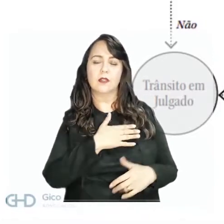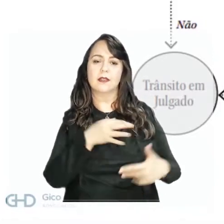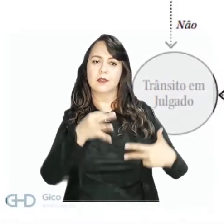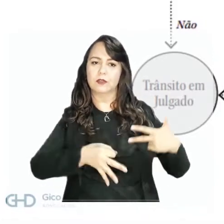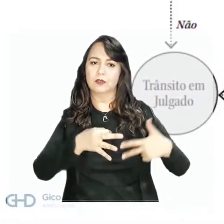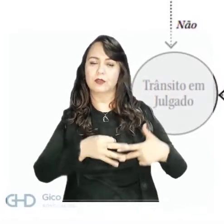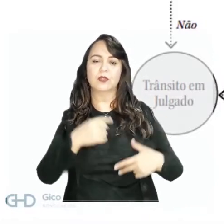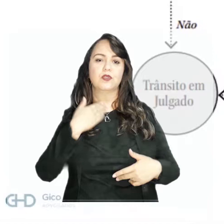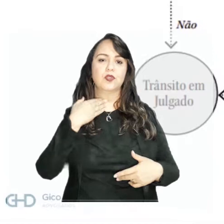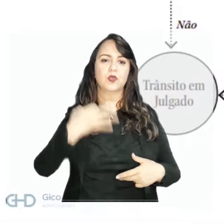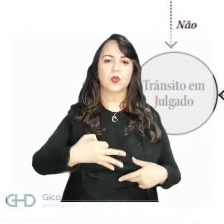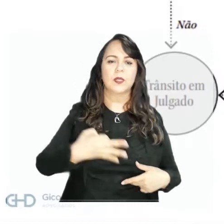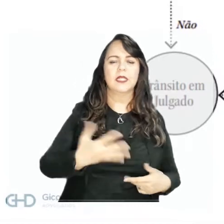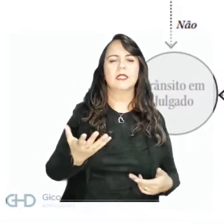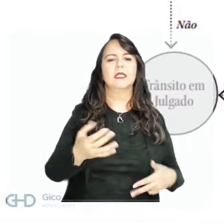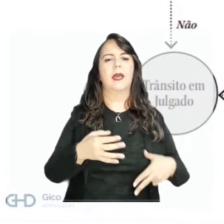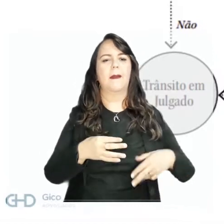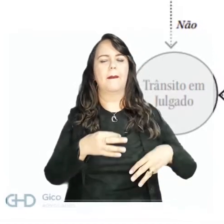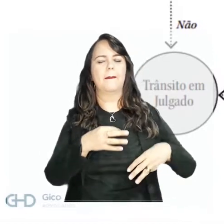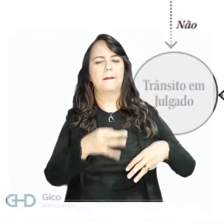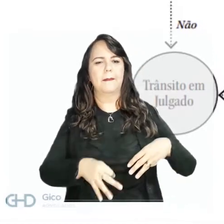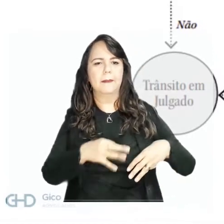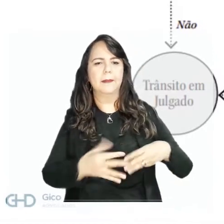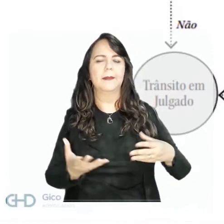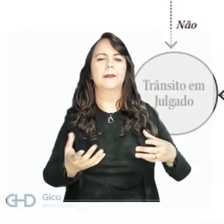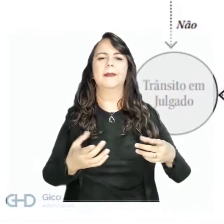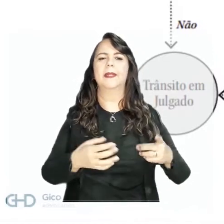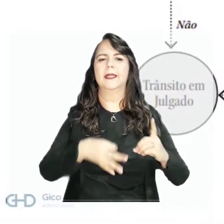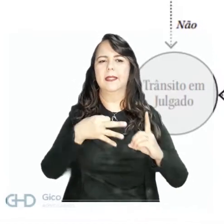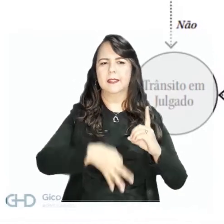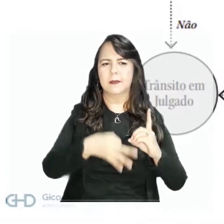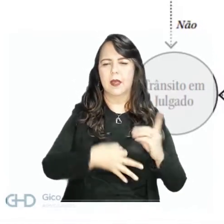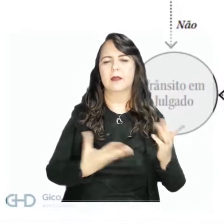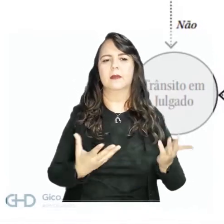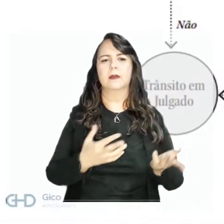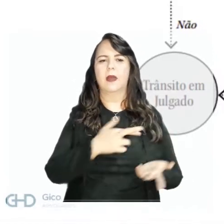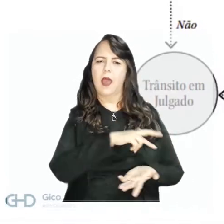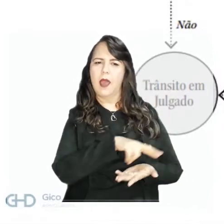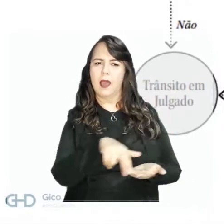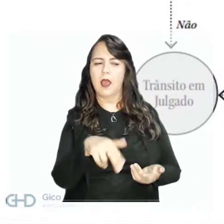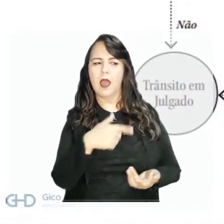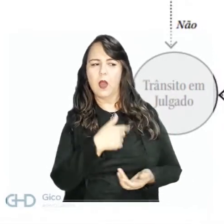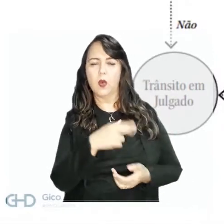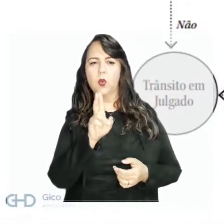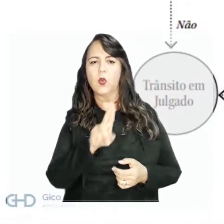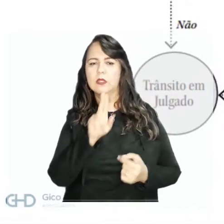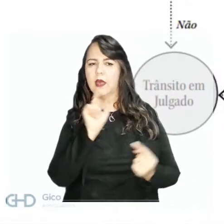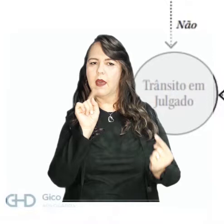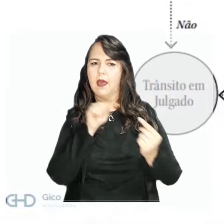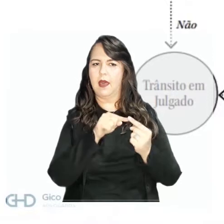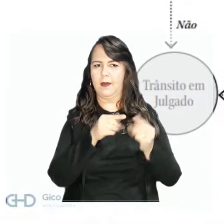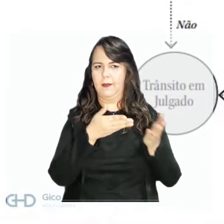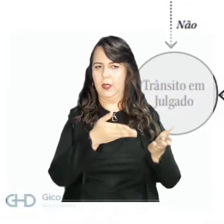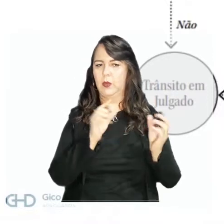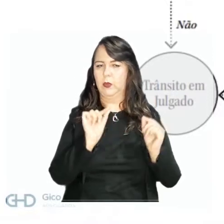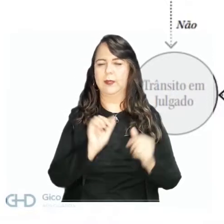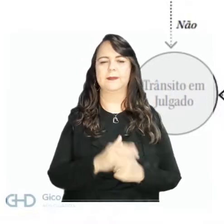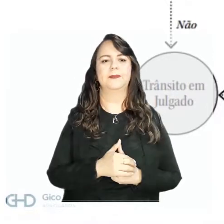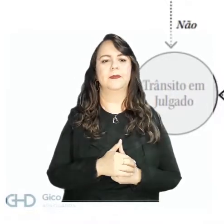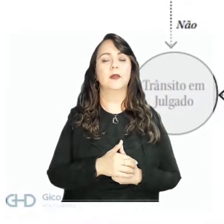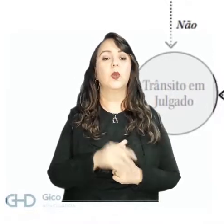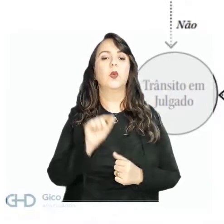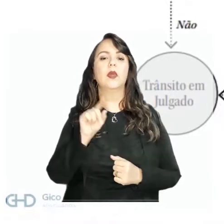Os processos só tem no direito, do jeito que a gente conhece. E eu mostro aqui para vocês o que a gente chama de um modelo, se é um modelo do duplo juízo